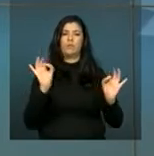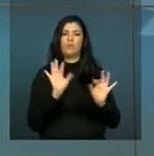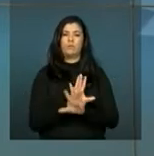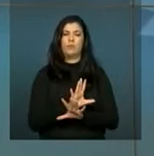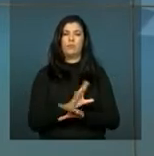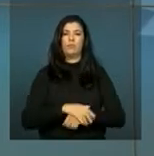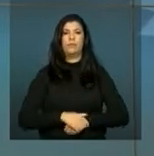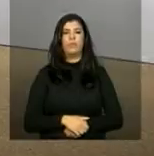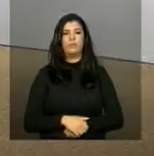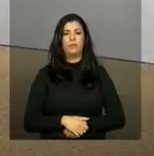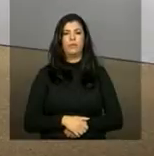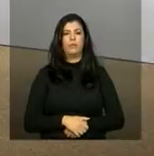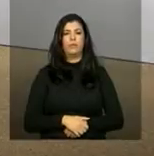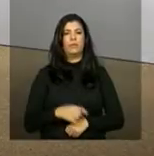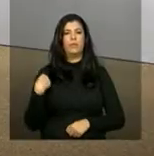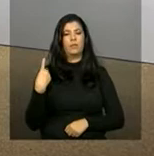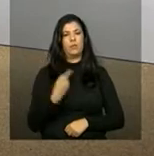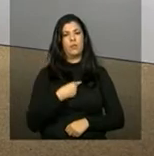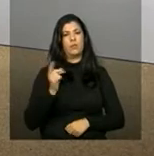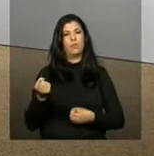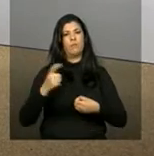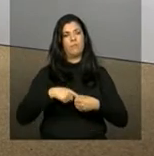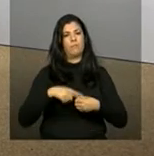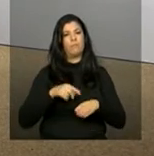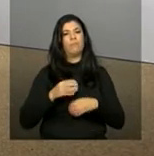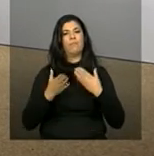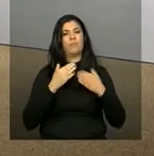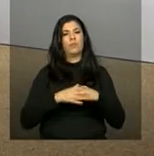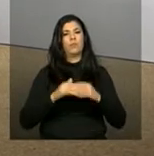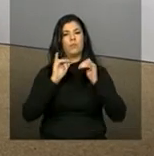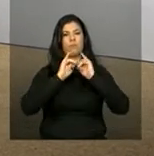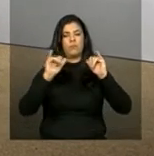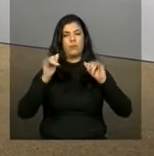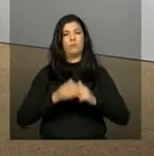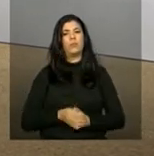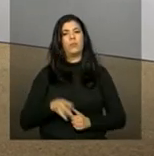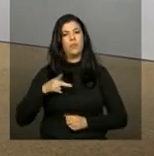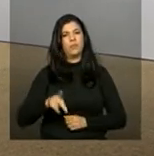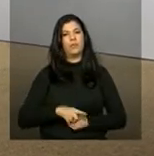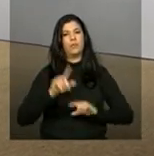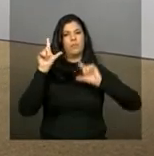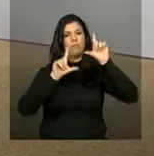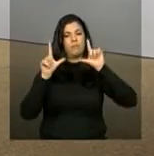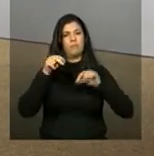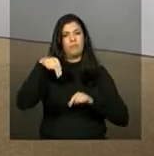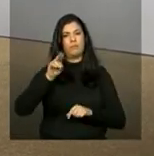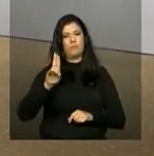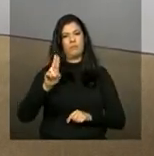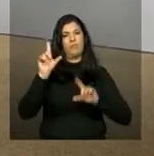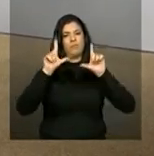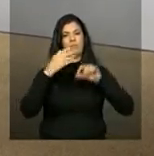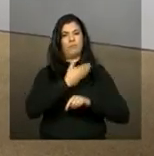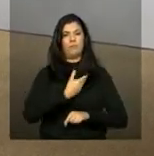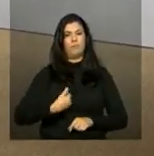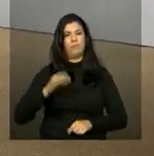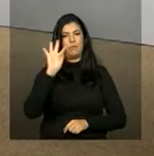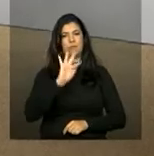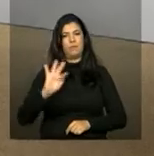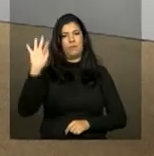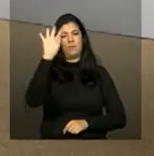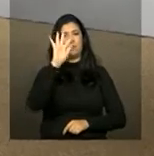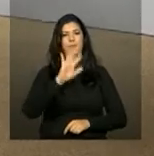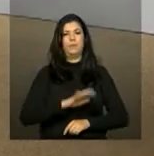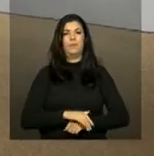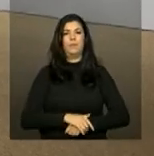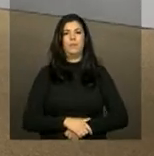seja concluída e nós podemos voltar a qualquer momento com mais a ver com a gente NBR na TV do